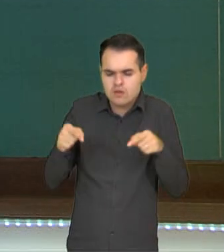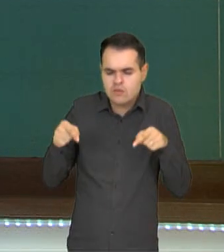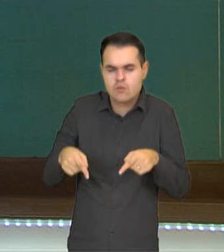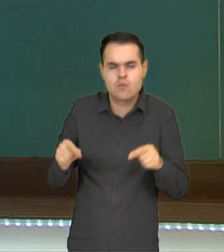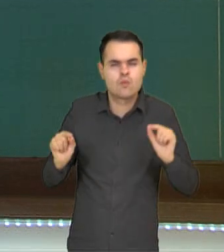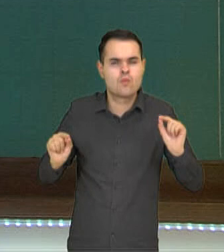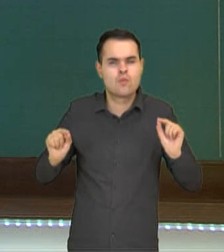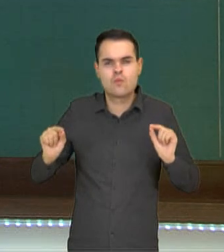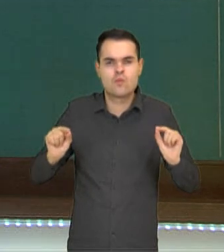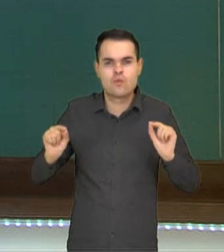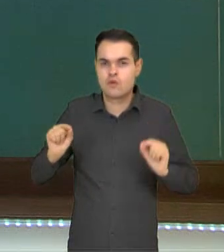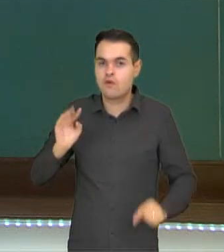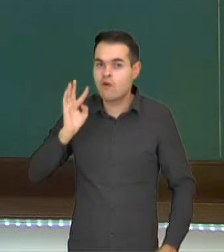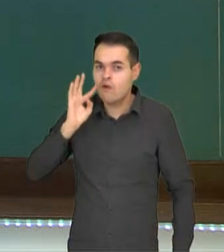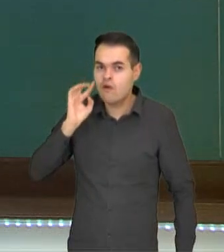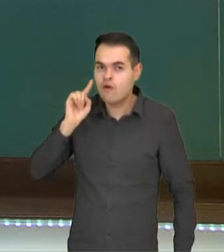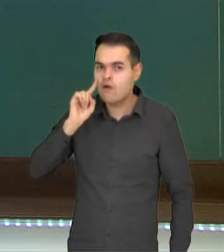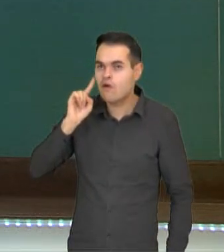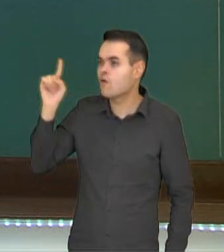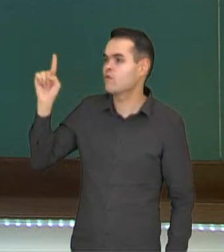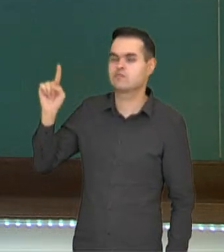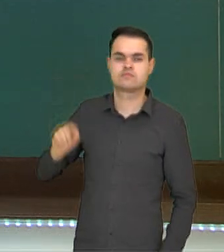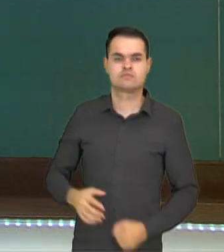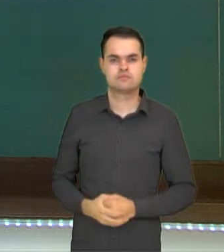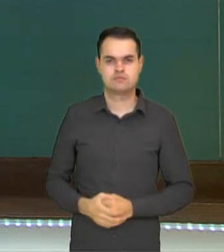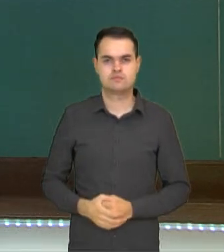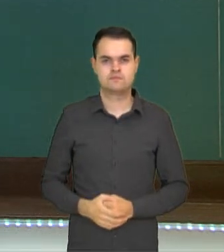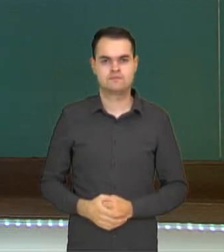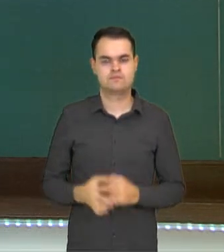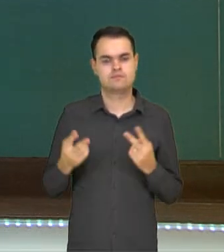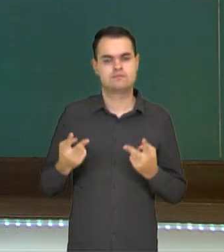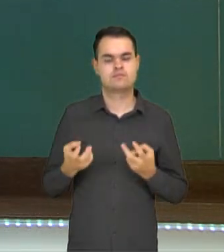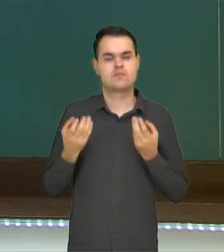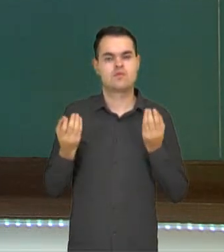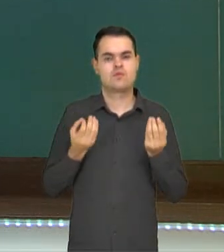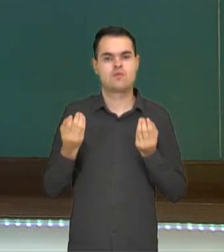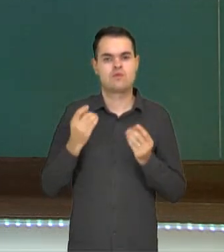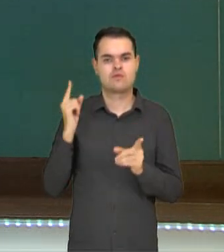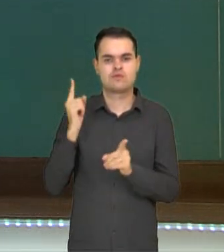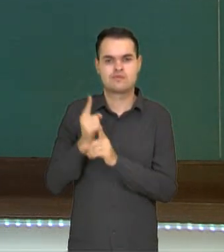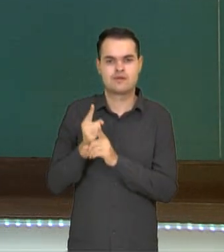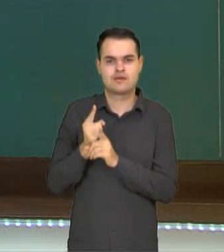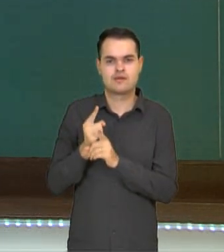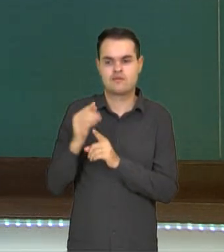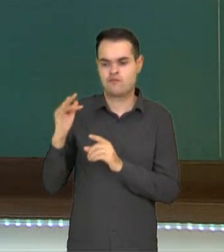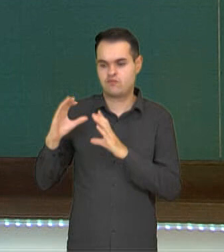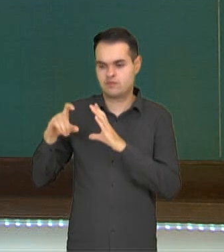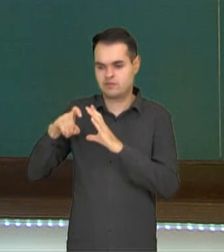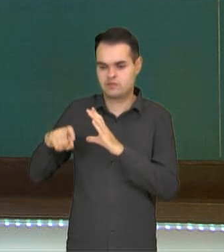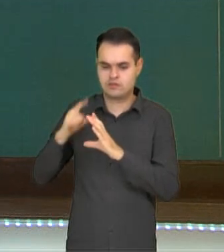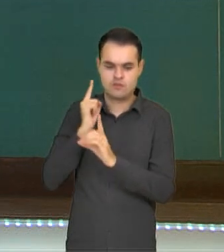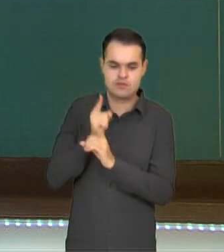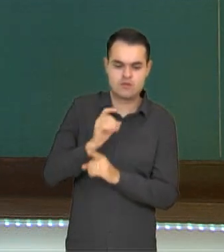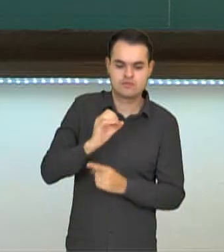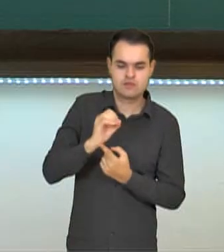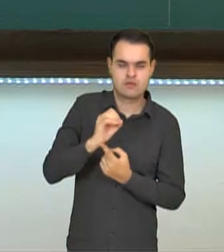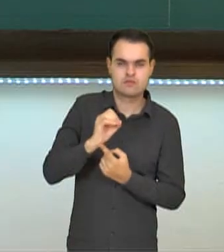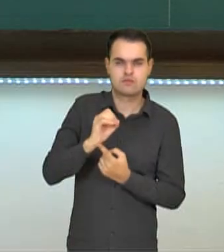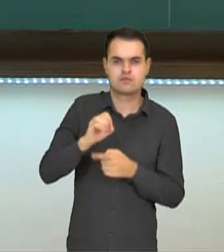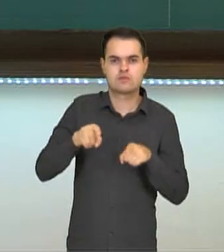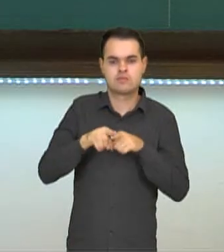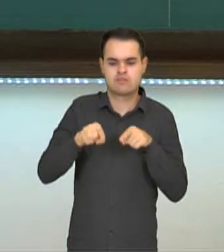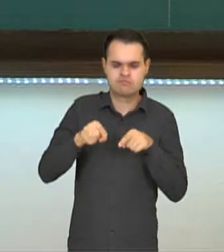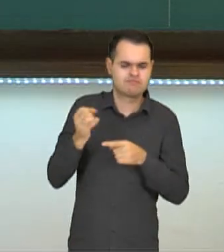aula, gente? Olha só que bacana, né? Nós vimos como encontrar o zero de uma função, também identificamos qual que era a